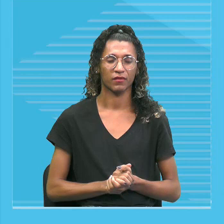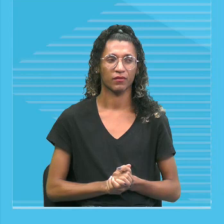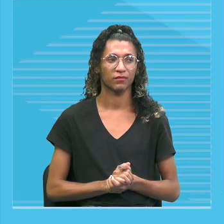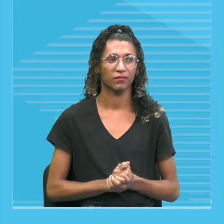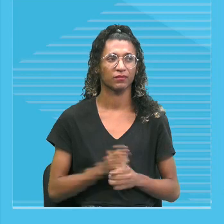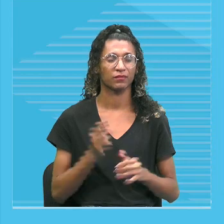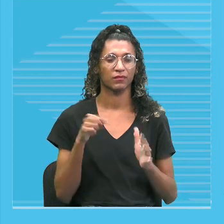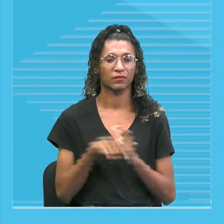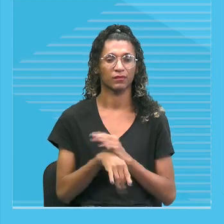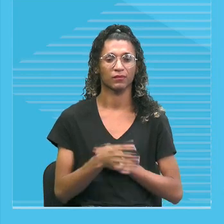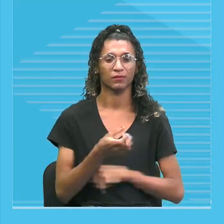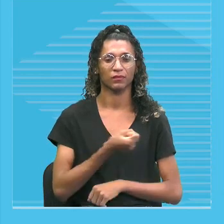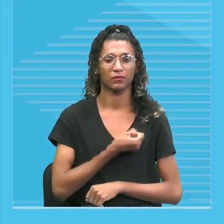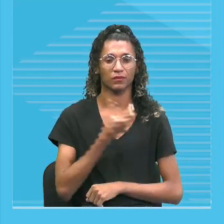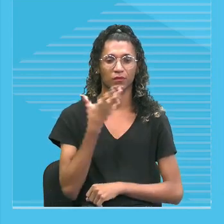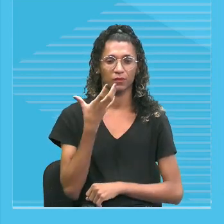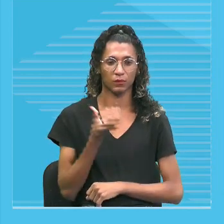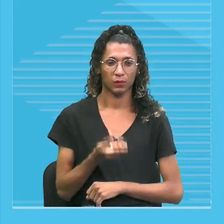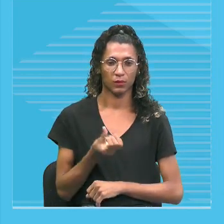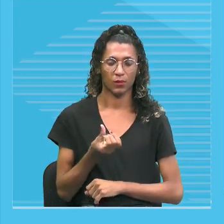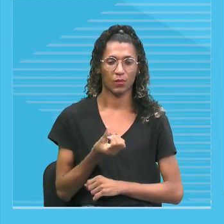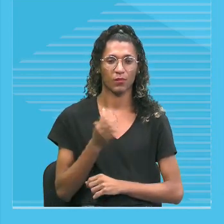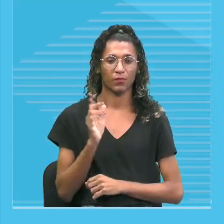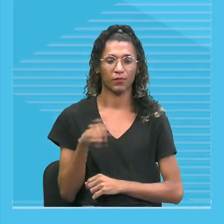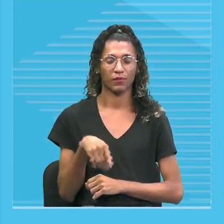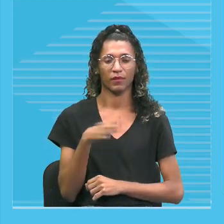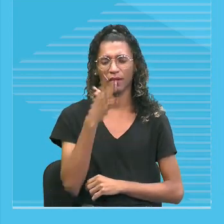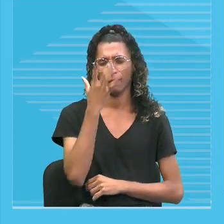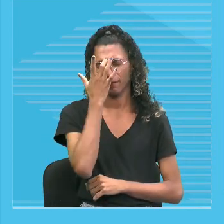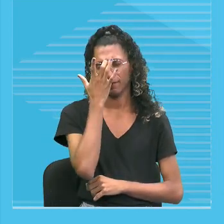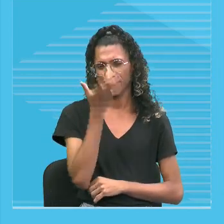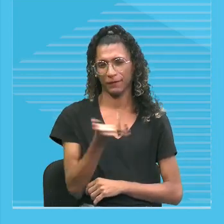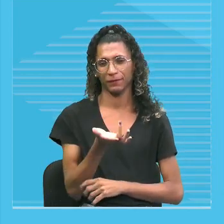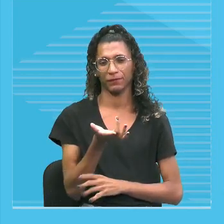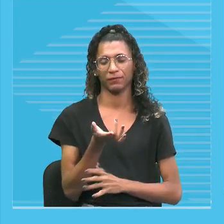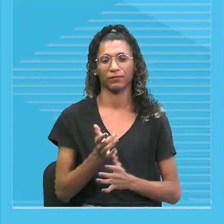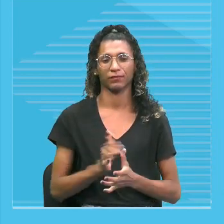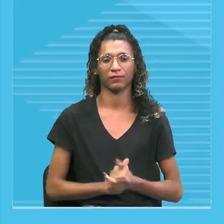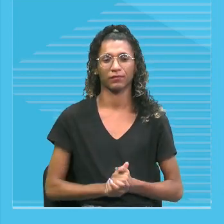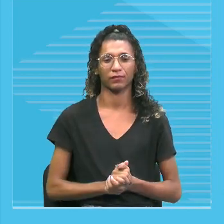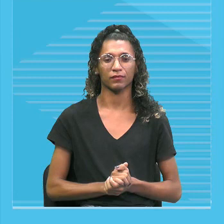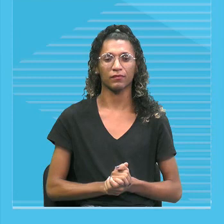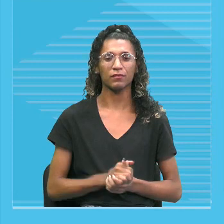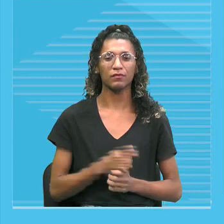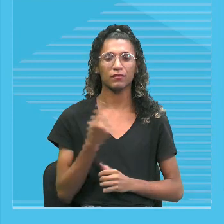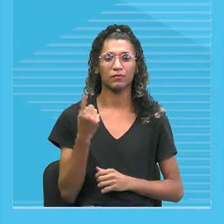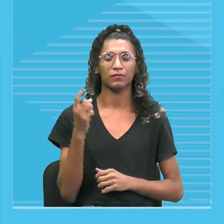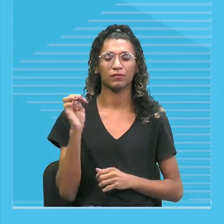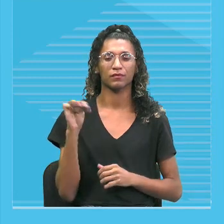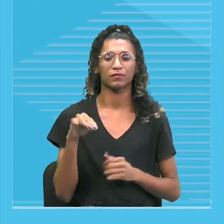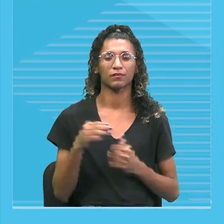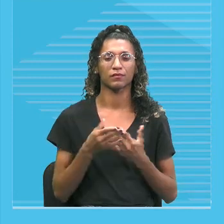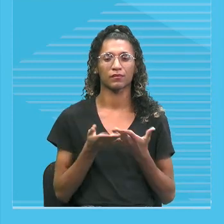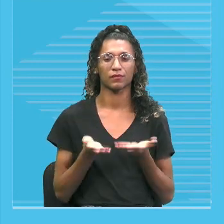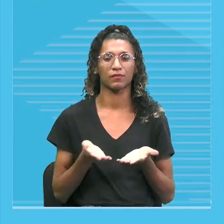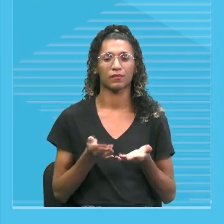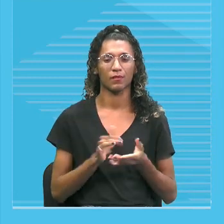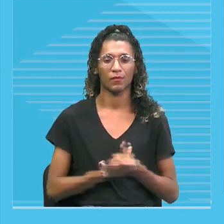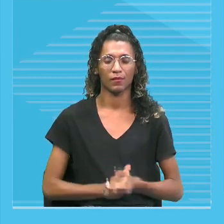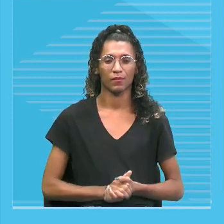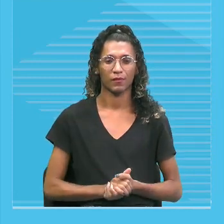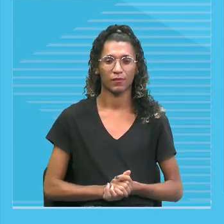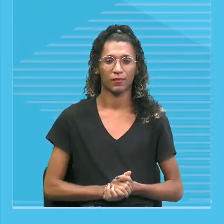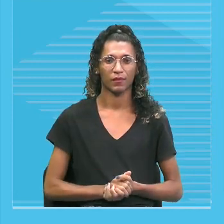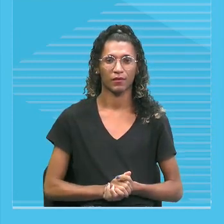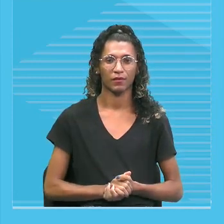questão 6 essa tranquila já que você vai deixar em tela cheia vai marcar para vocês um